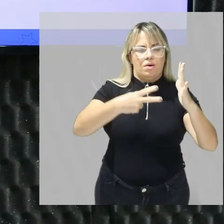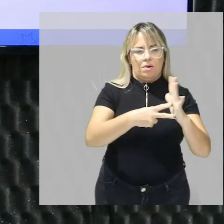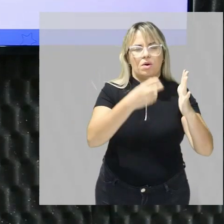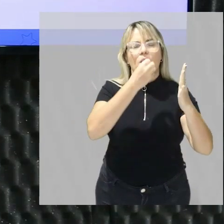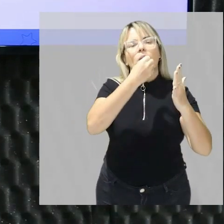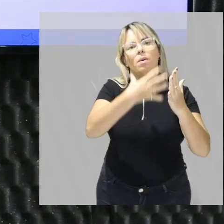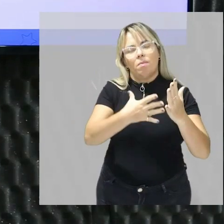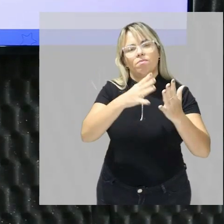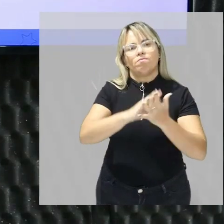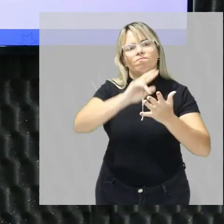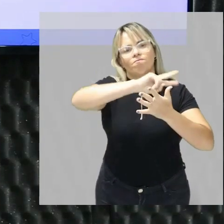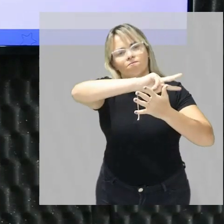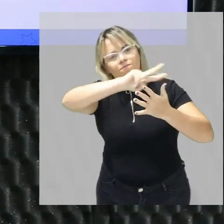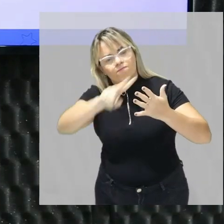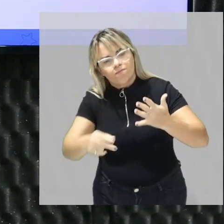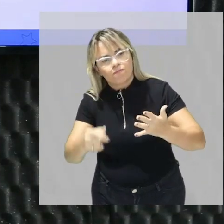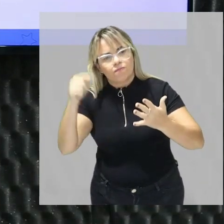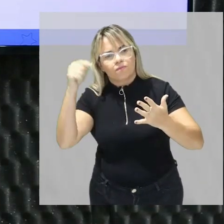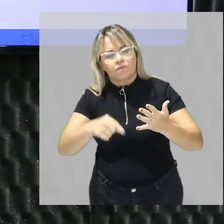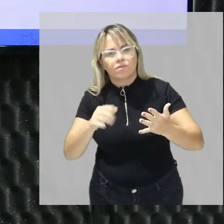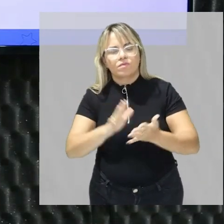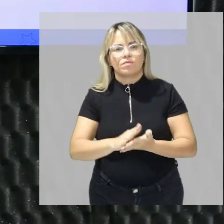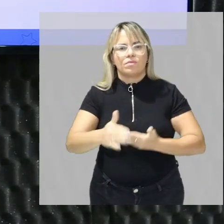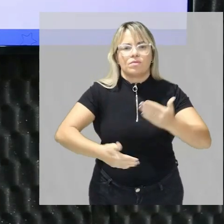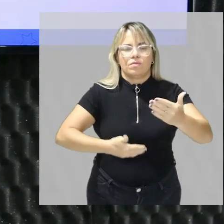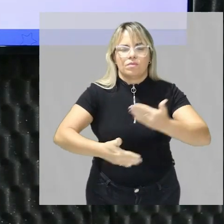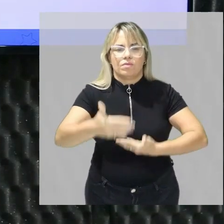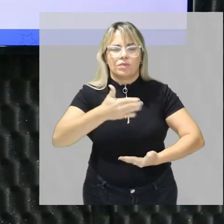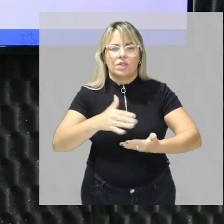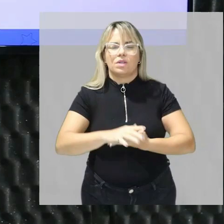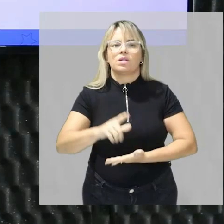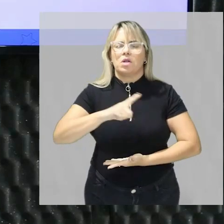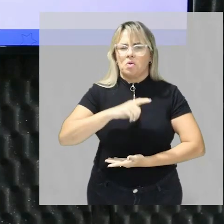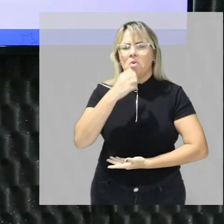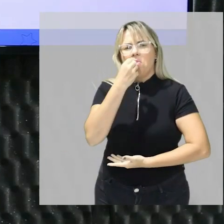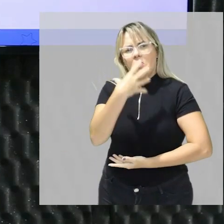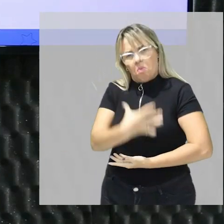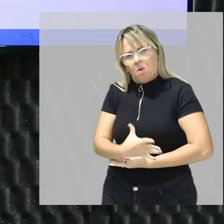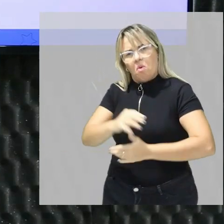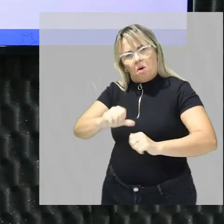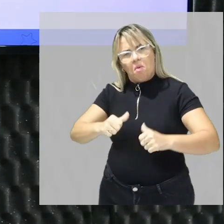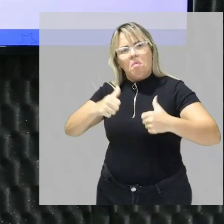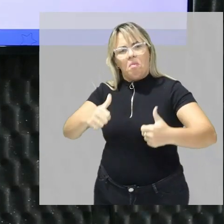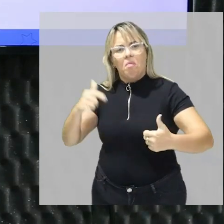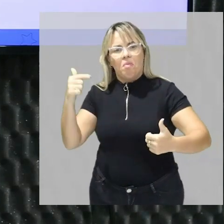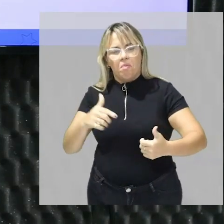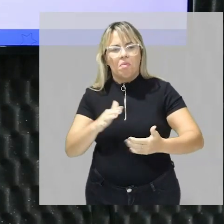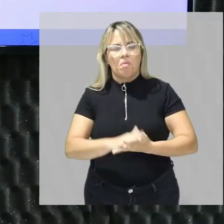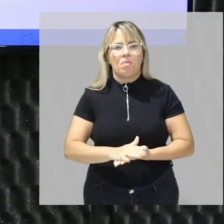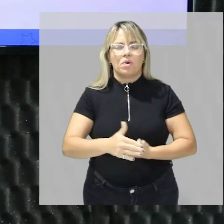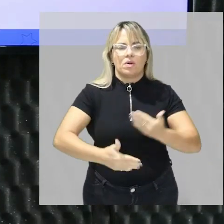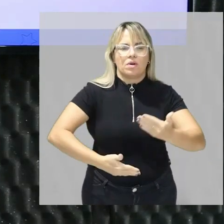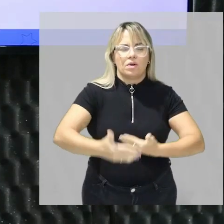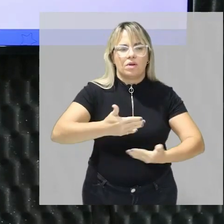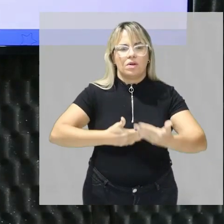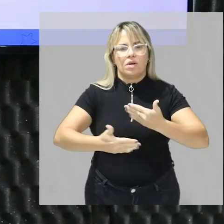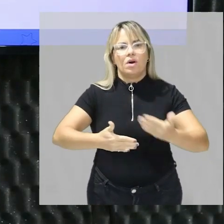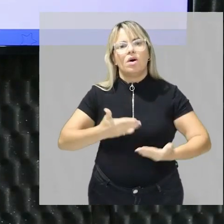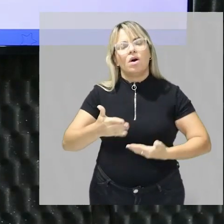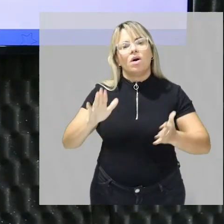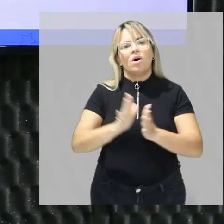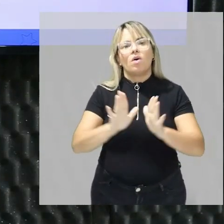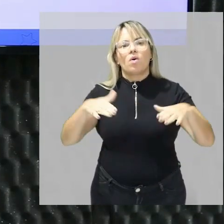os indivíduos que estão ali nessa relação estão tendo benefício, estão se beneficiando. Qual é a diferença